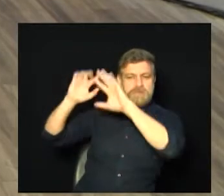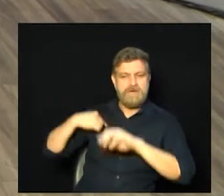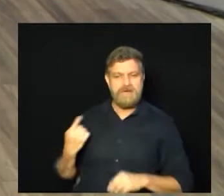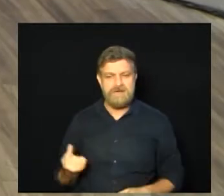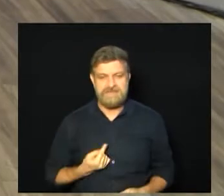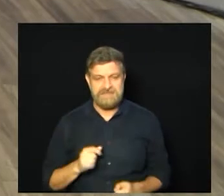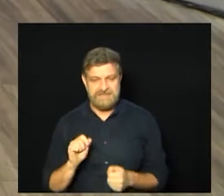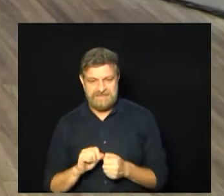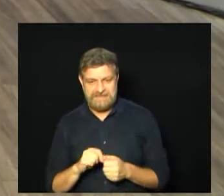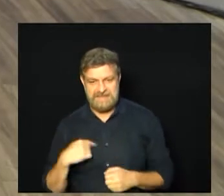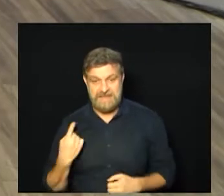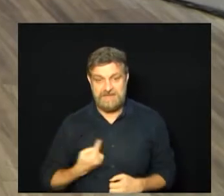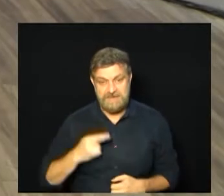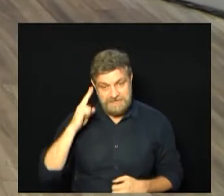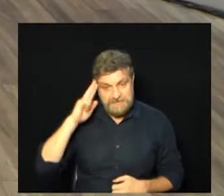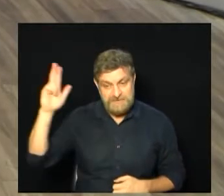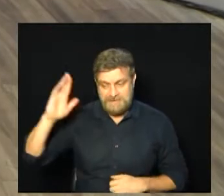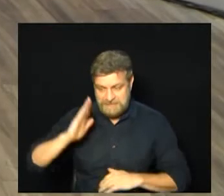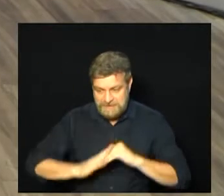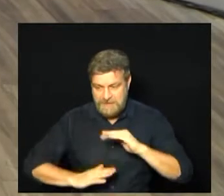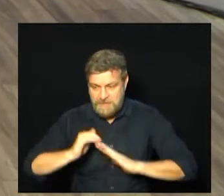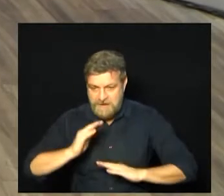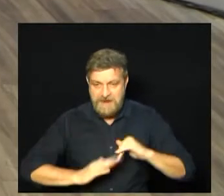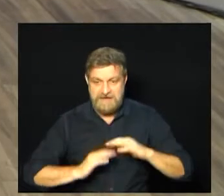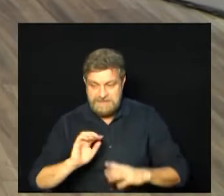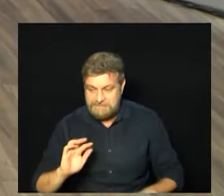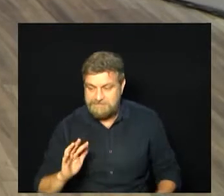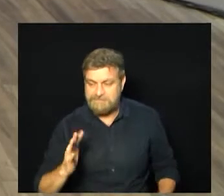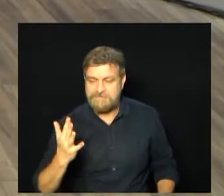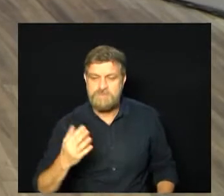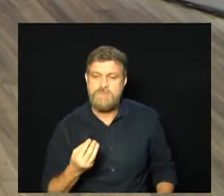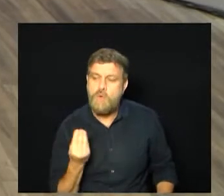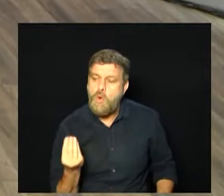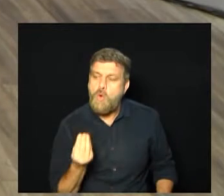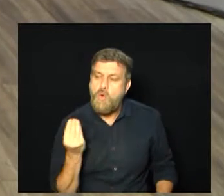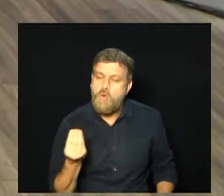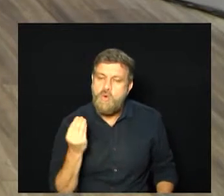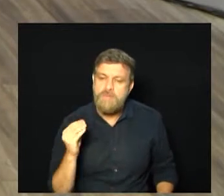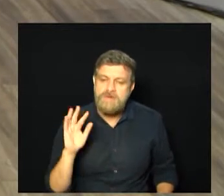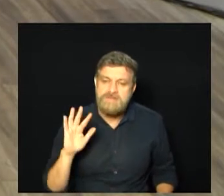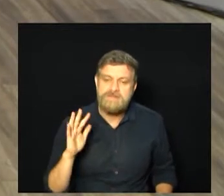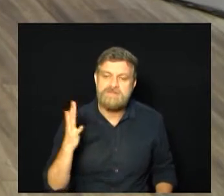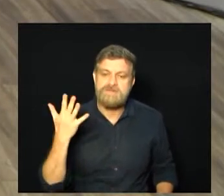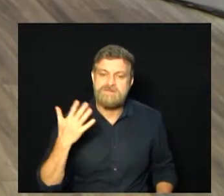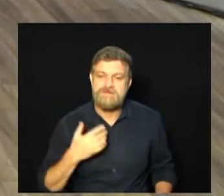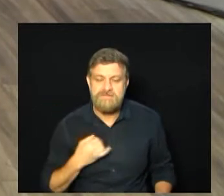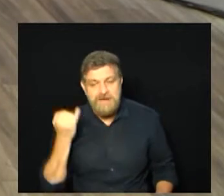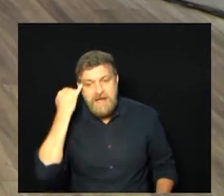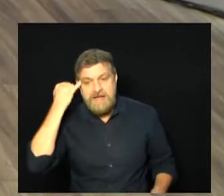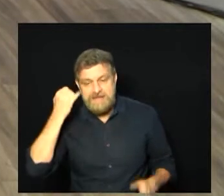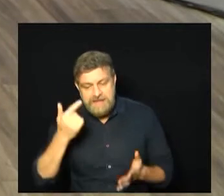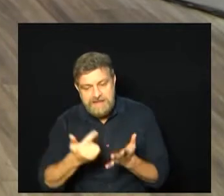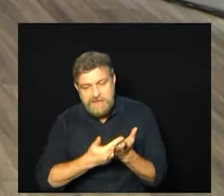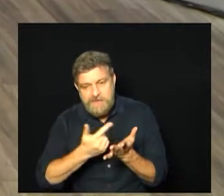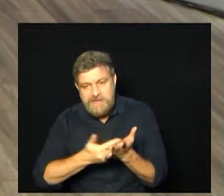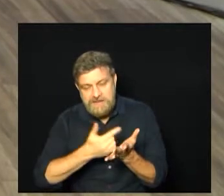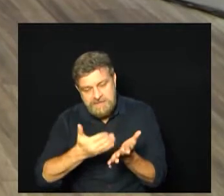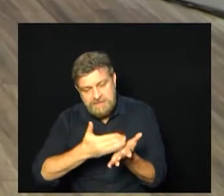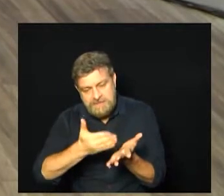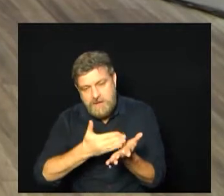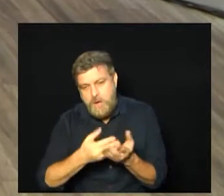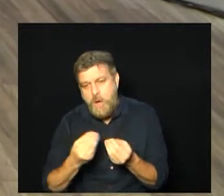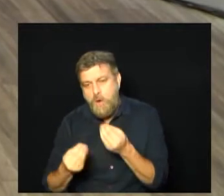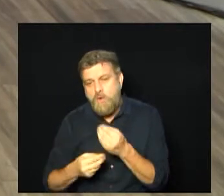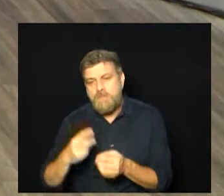realidade aos nossos sonhos. Aloysio, como é que surgiu a ideia de lançar este livro e como é que é o seu processo